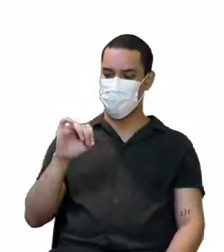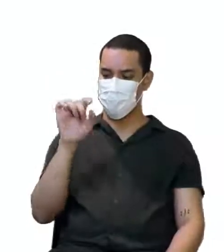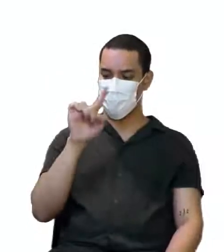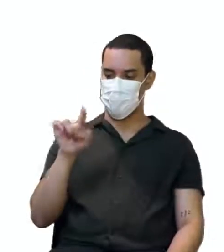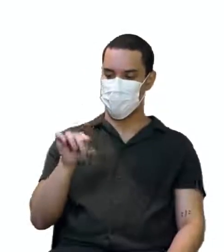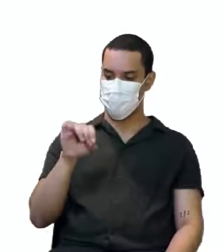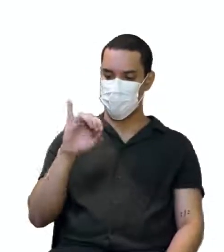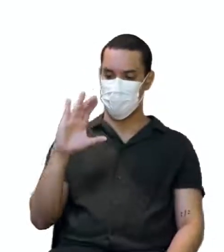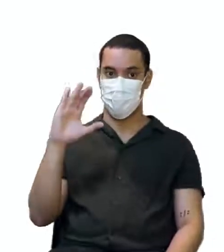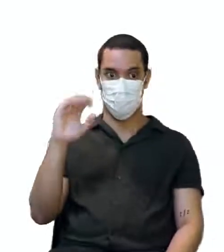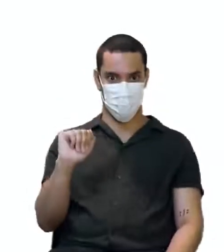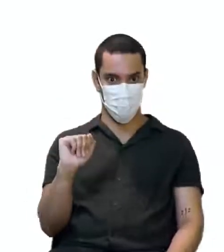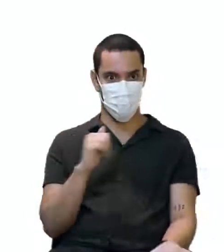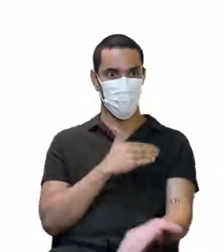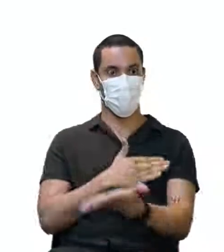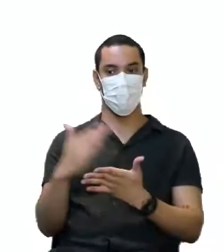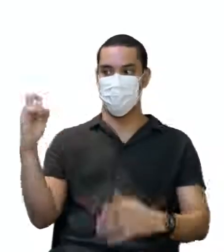começou